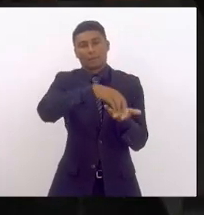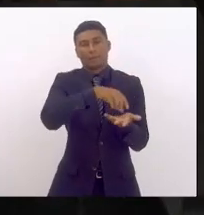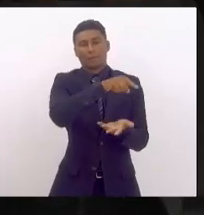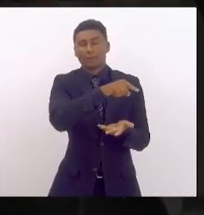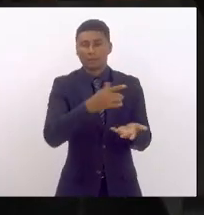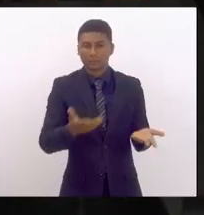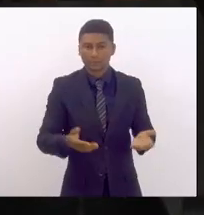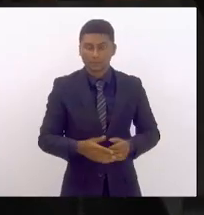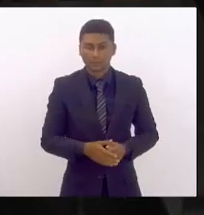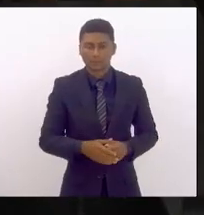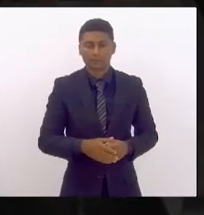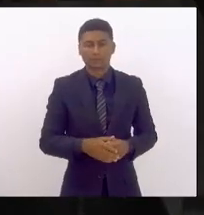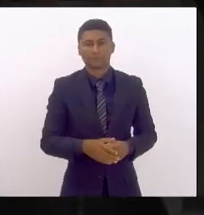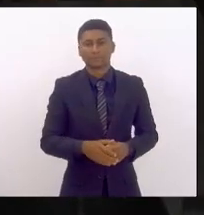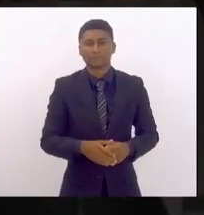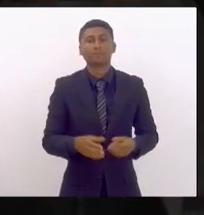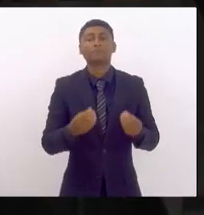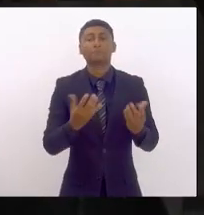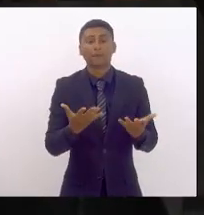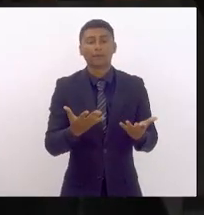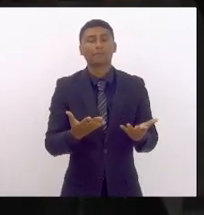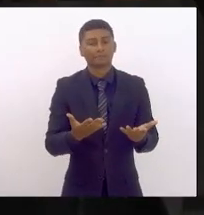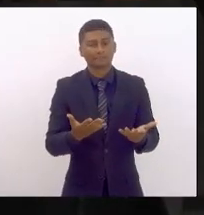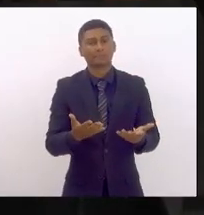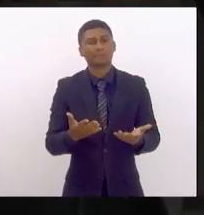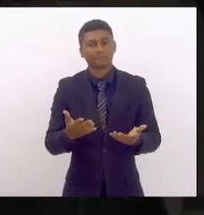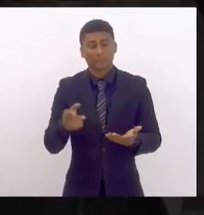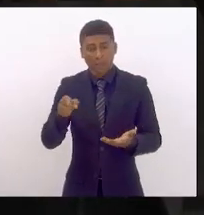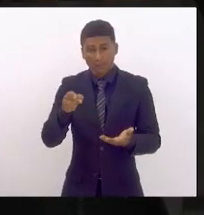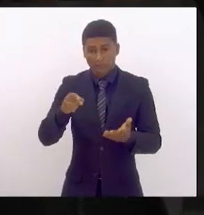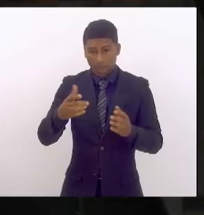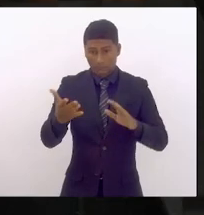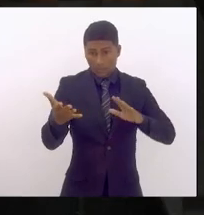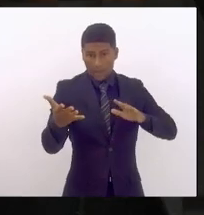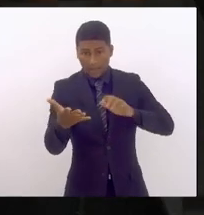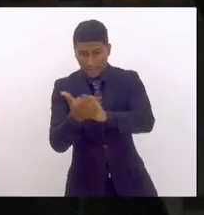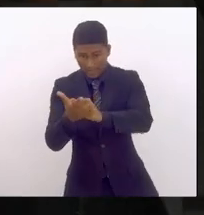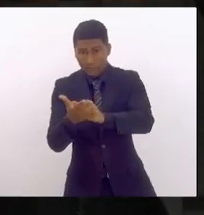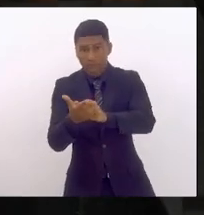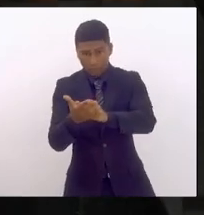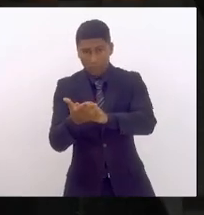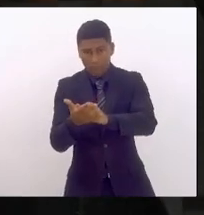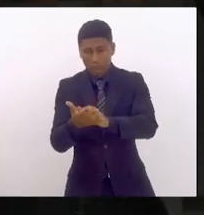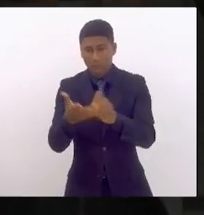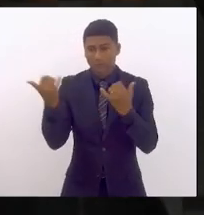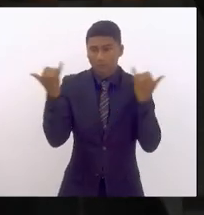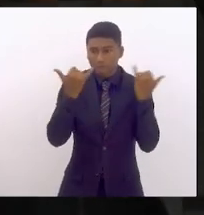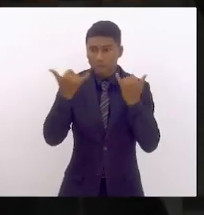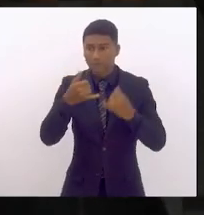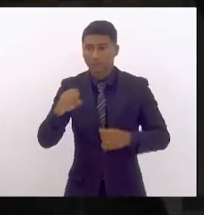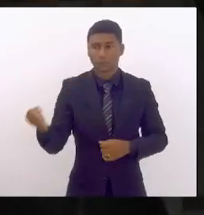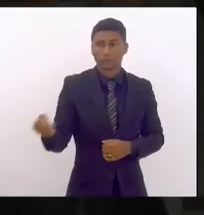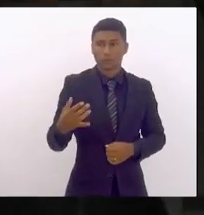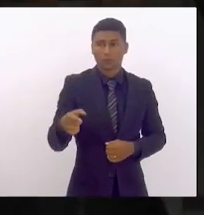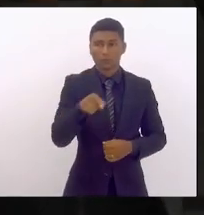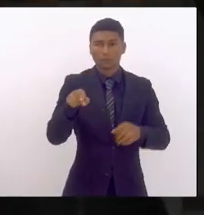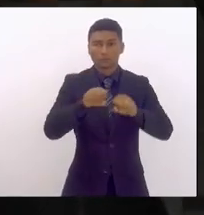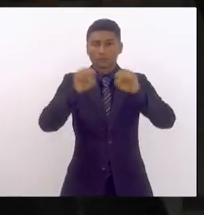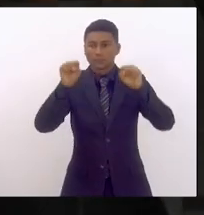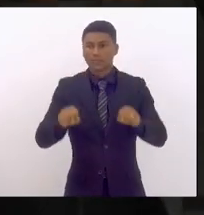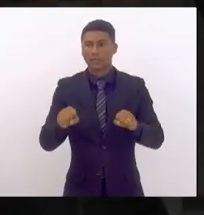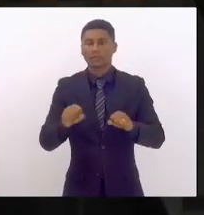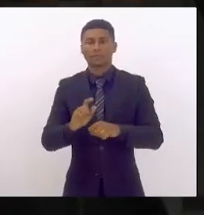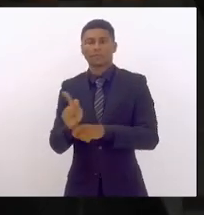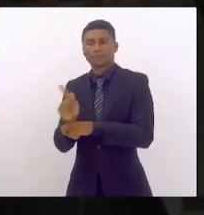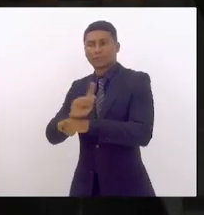para a possibilidade atualização da base cadastral do servidores instituidores no sistema de gestão